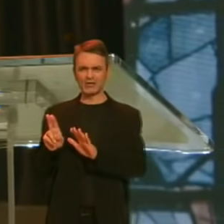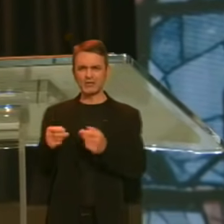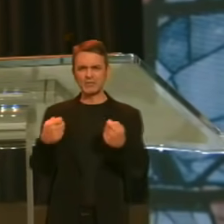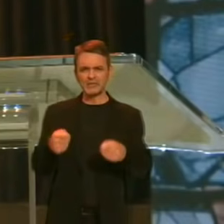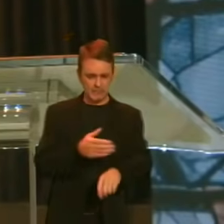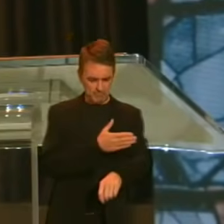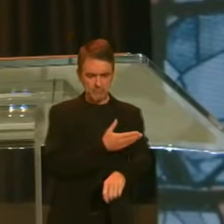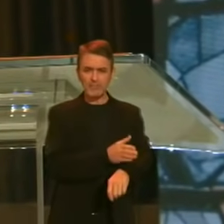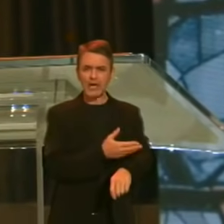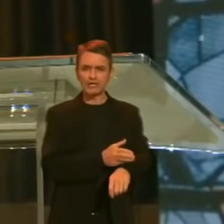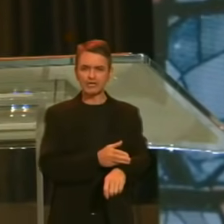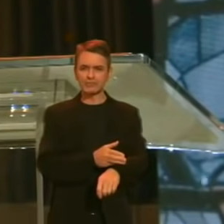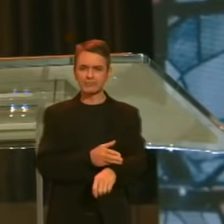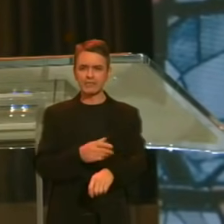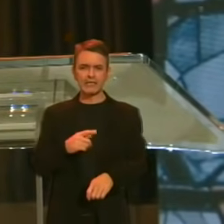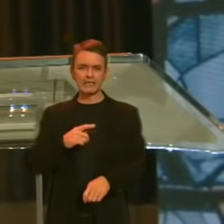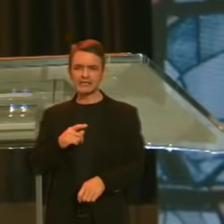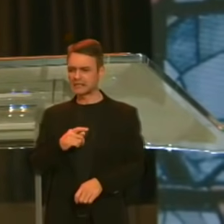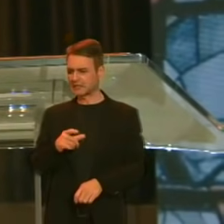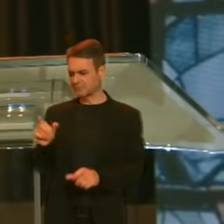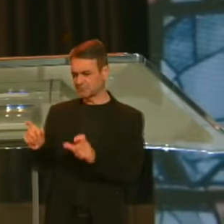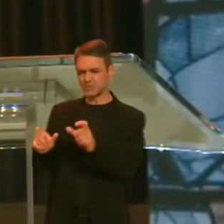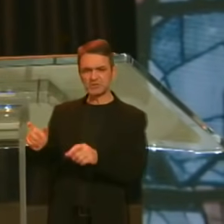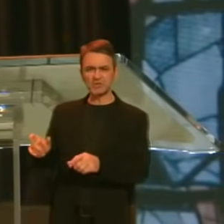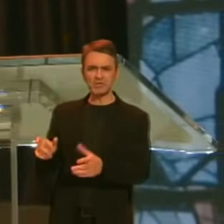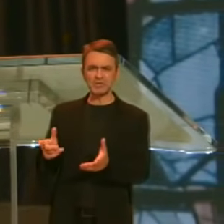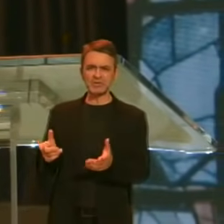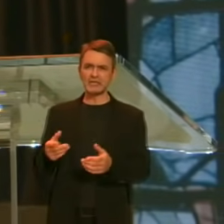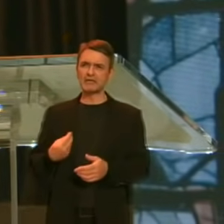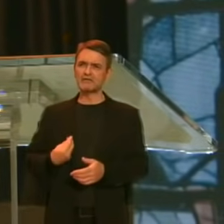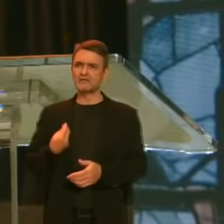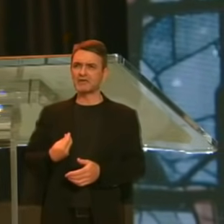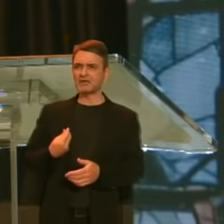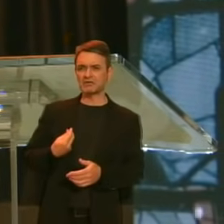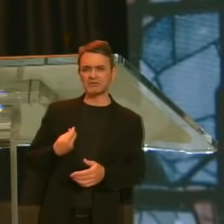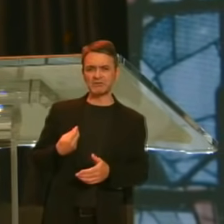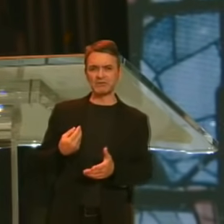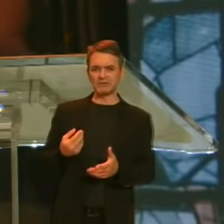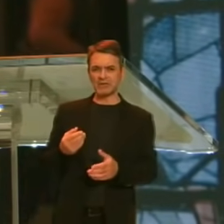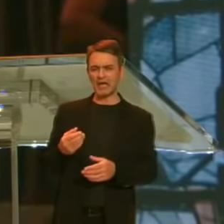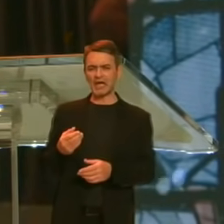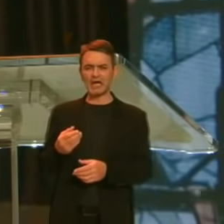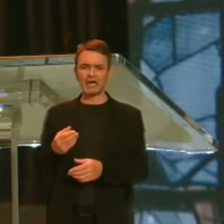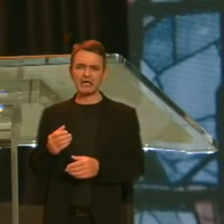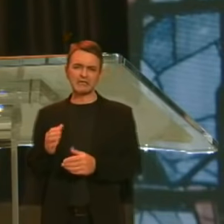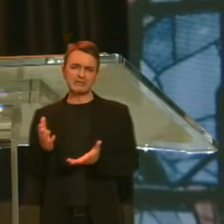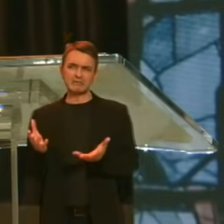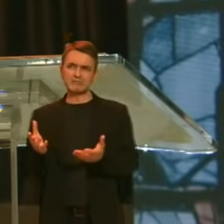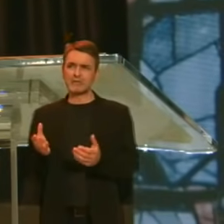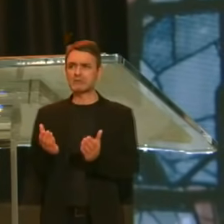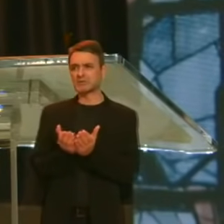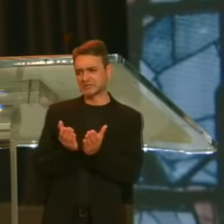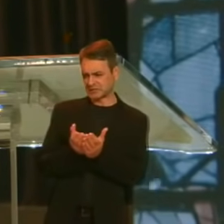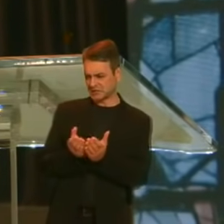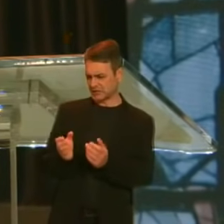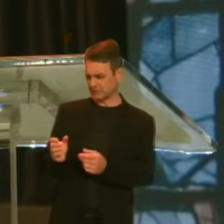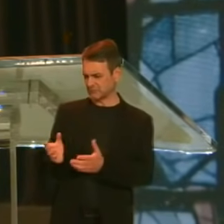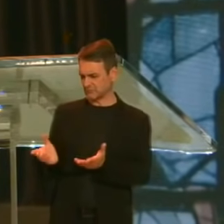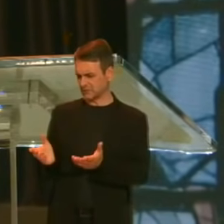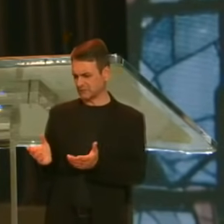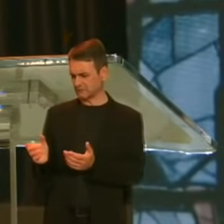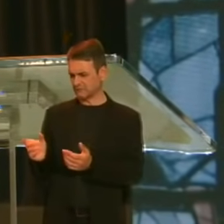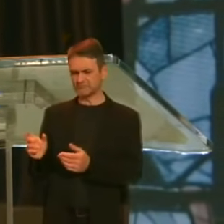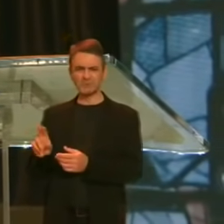um cristianismo de nome, de título, de rótulo. Eu diria até de marca, de